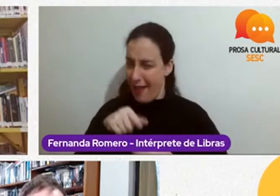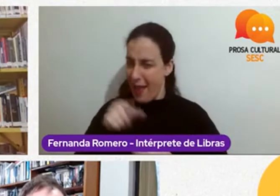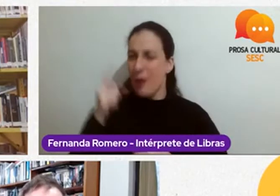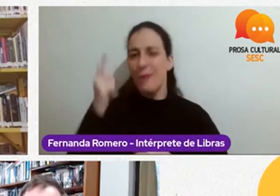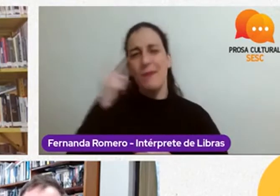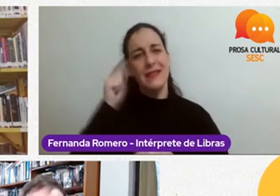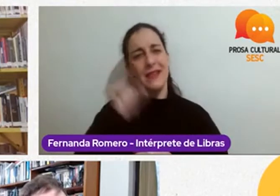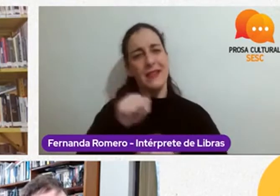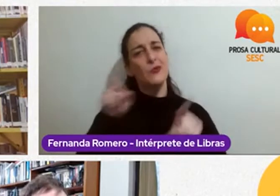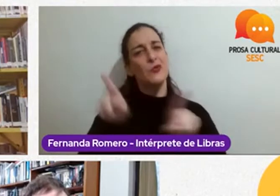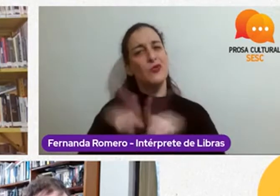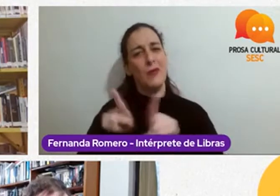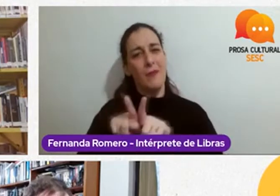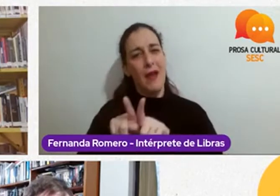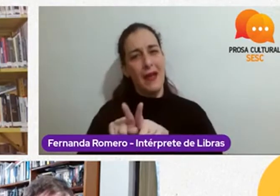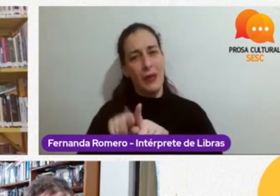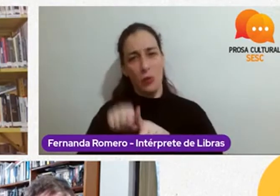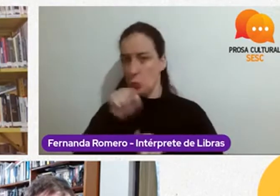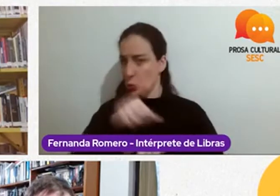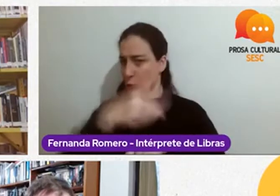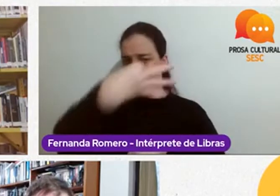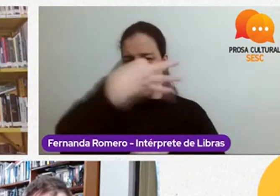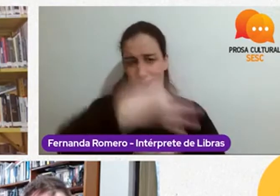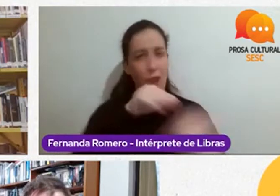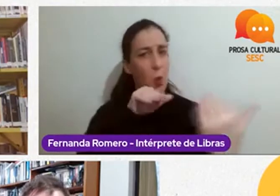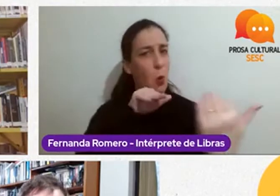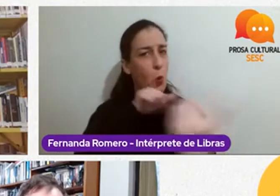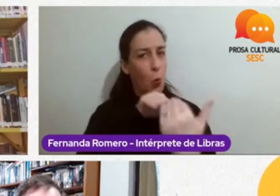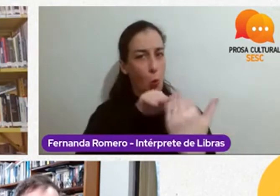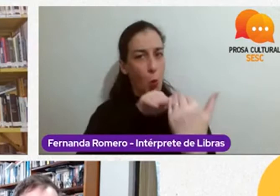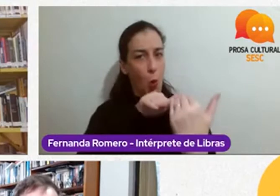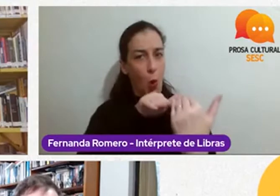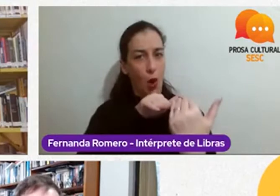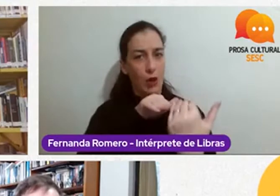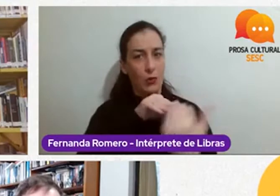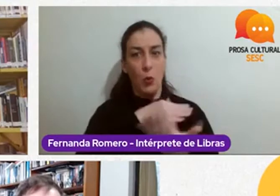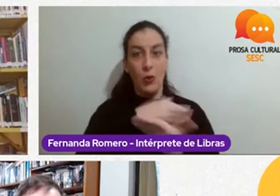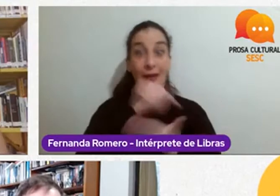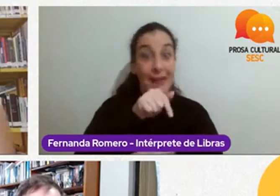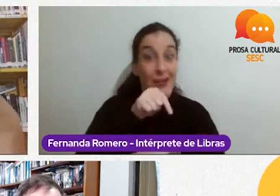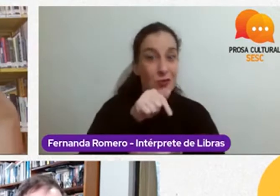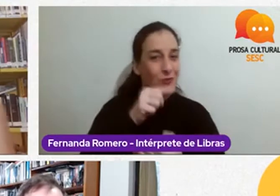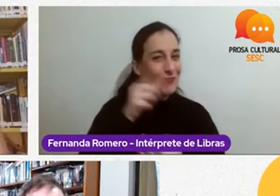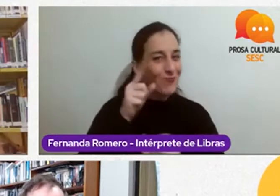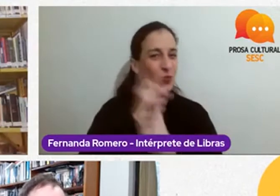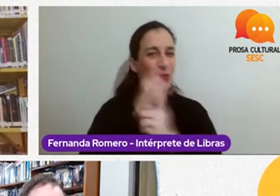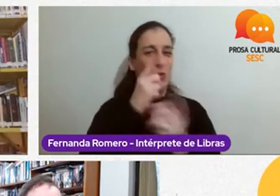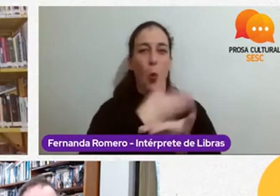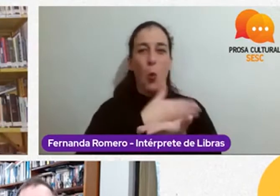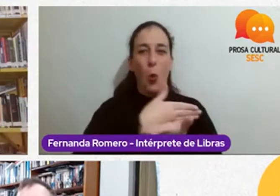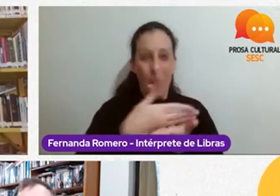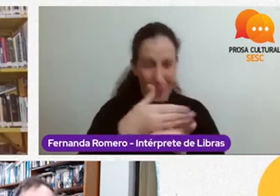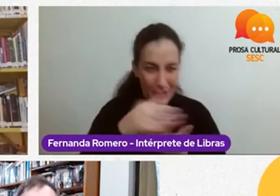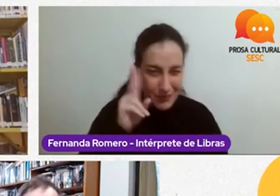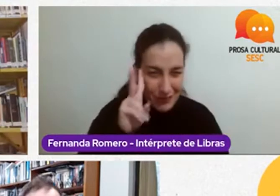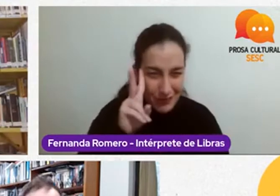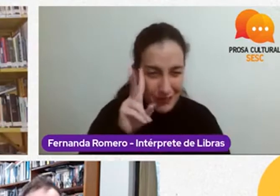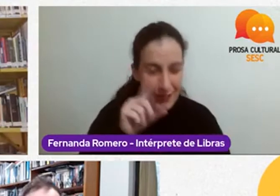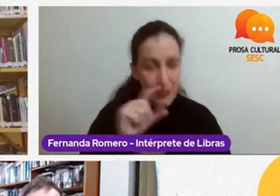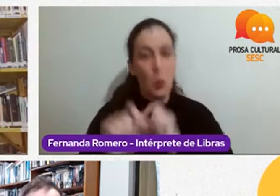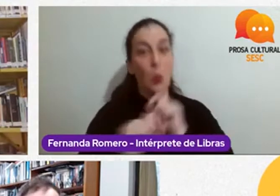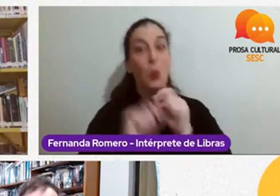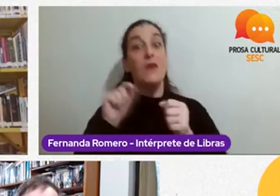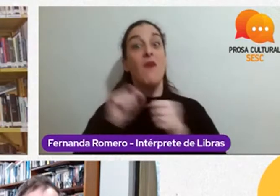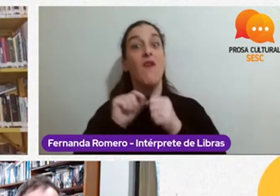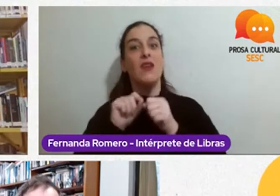fez, e tu está coberto de razão, uma constatação que se fez logo no início. Lembra? O que a gente vai fazer? Tem